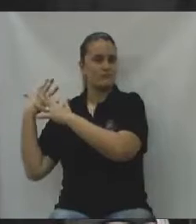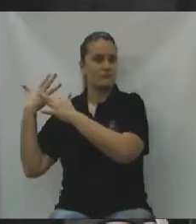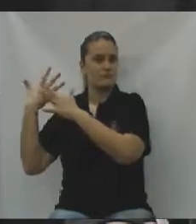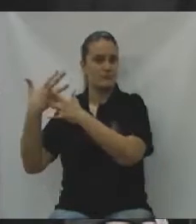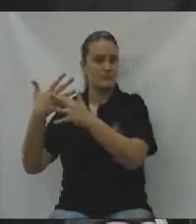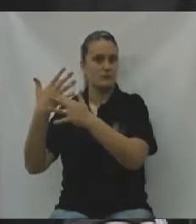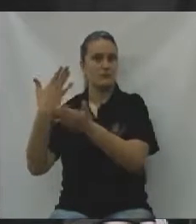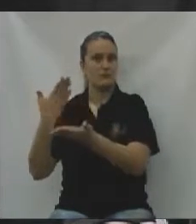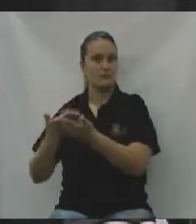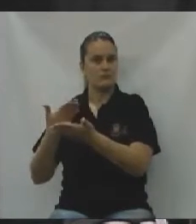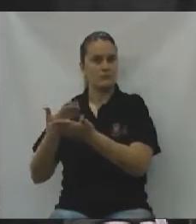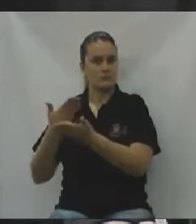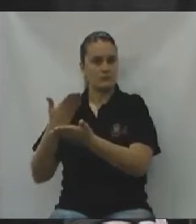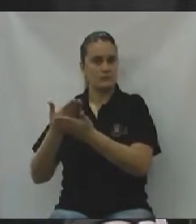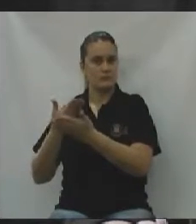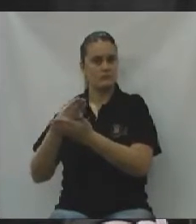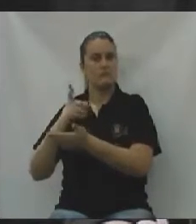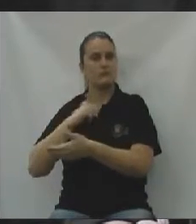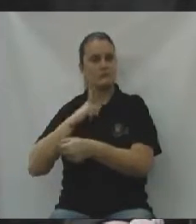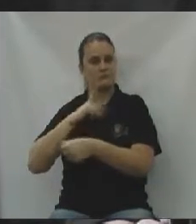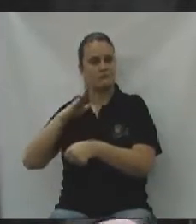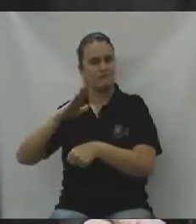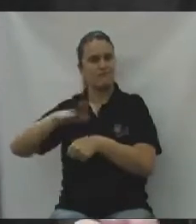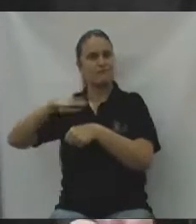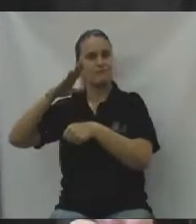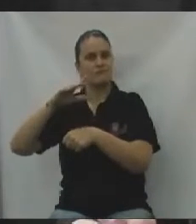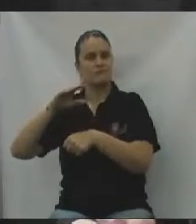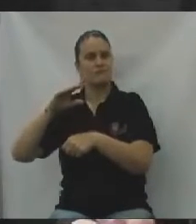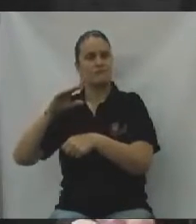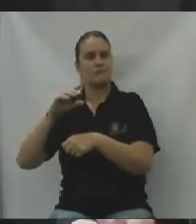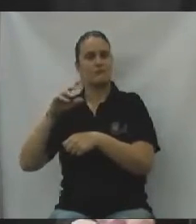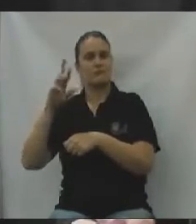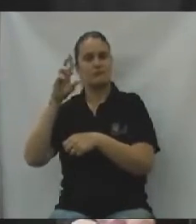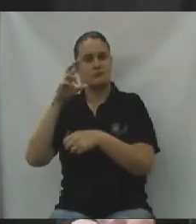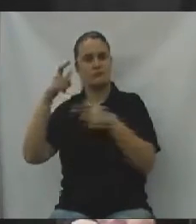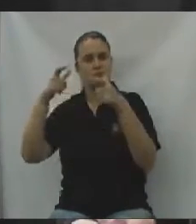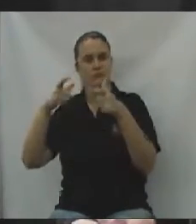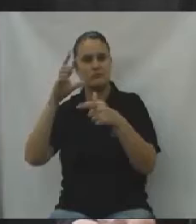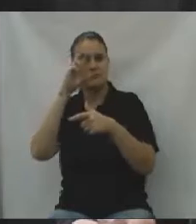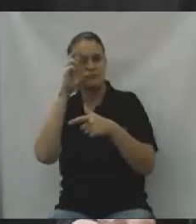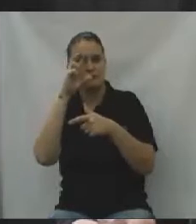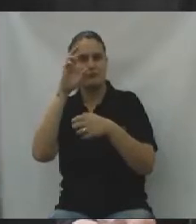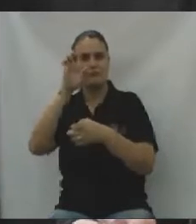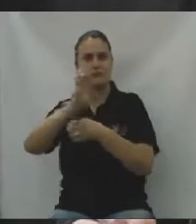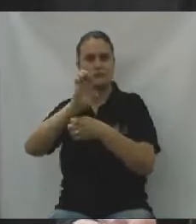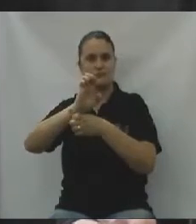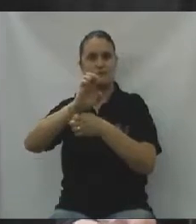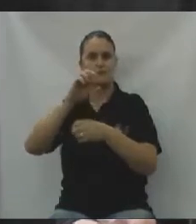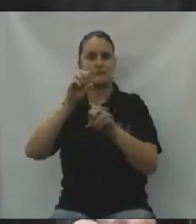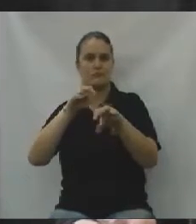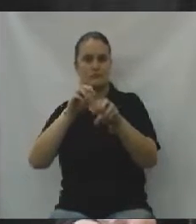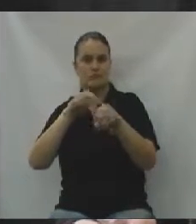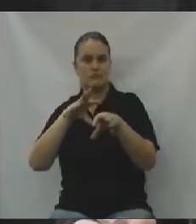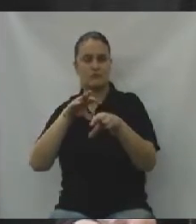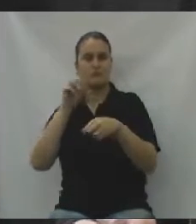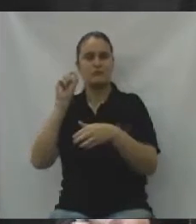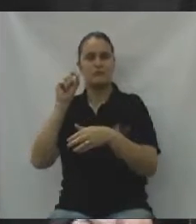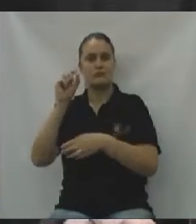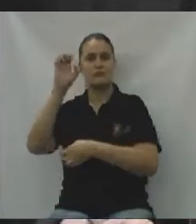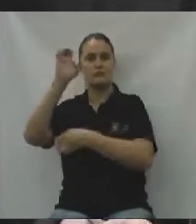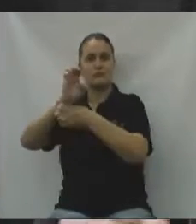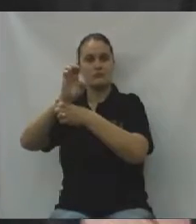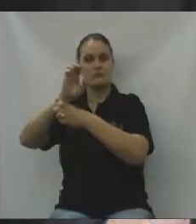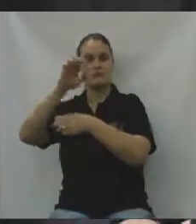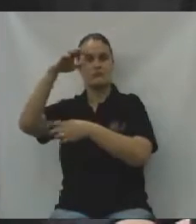educação, que tem mais tempo a Inspetoria de Educação do Paraná do que a Secretaria de Estado